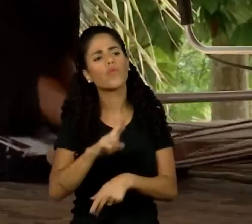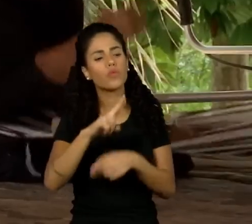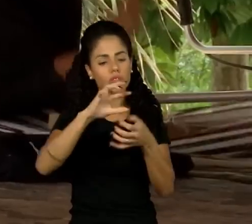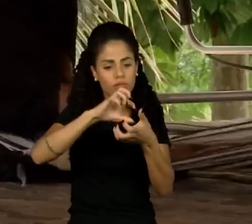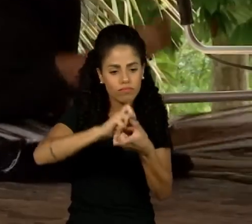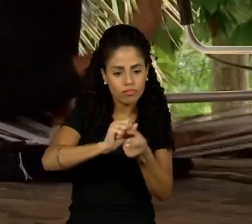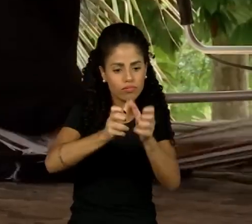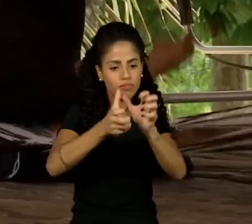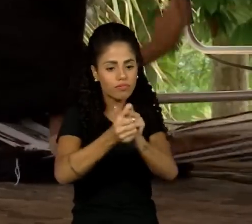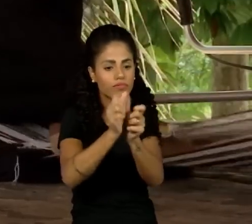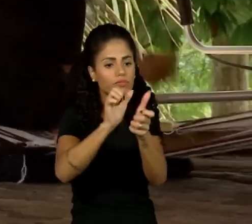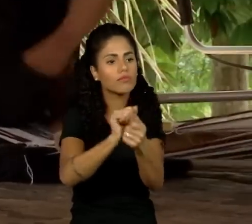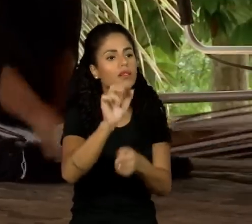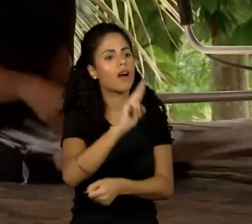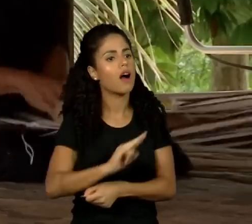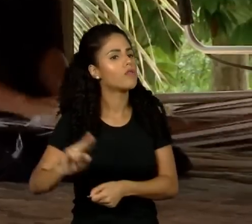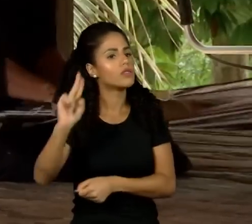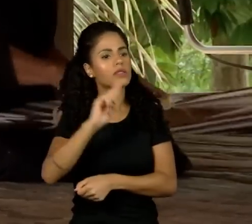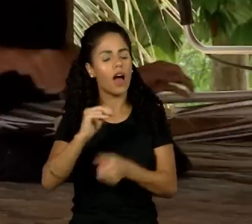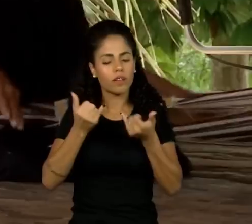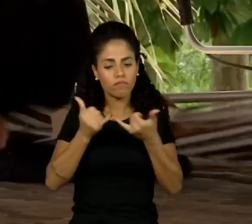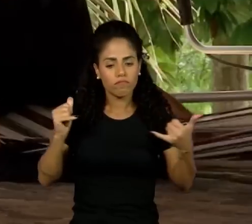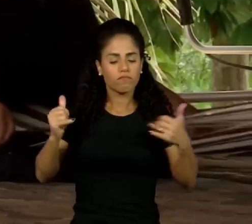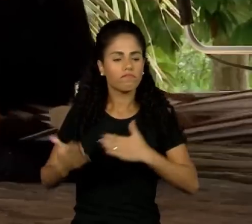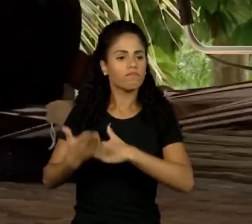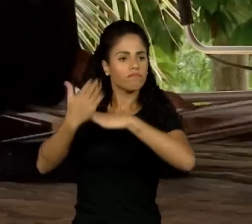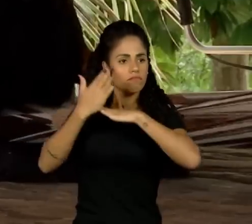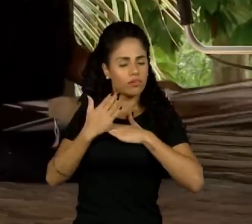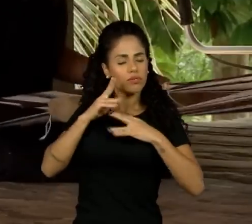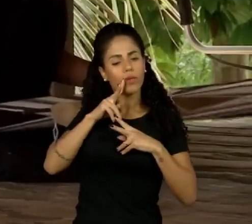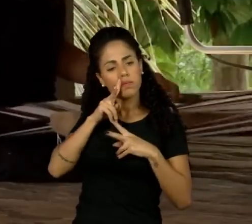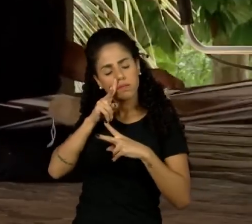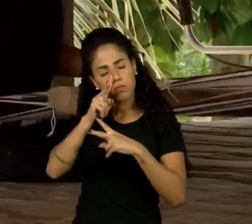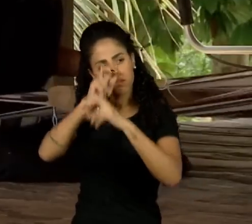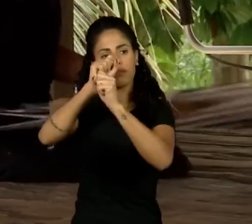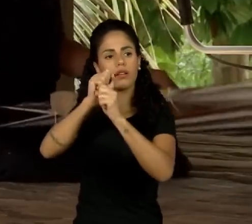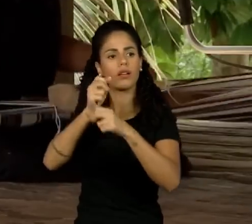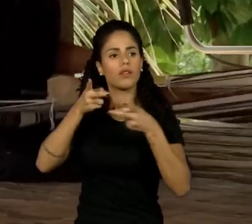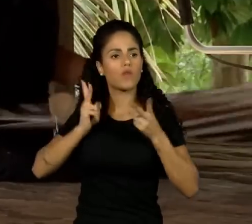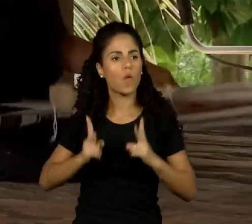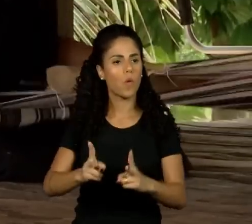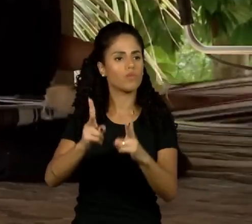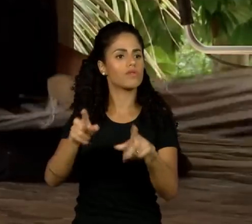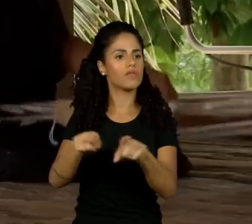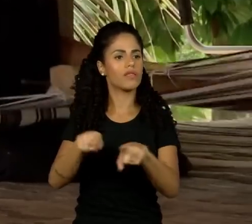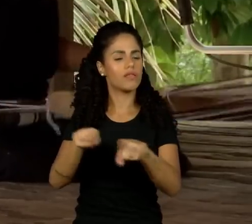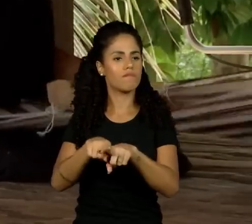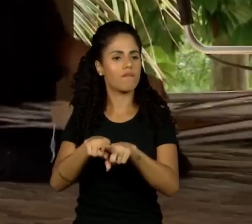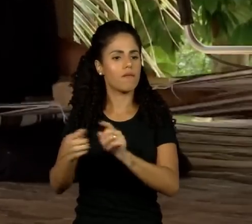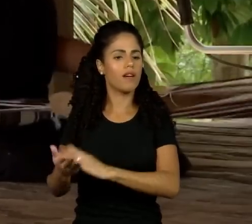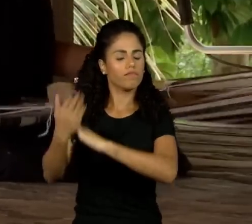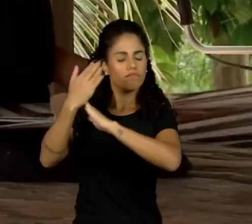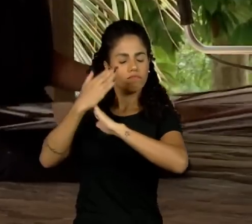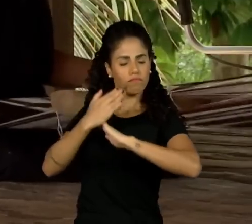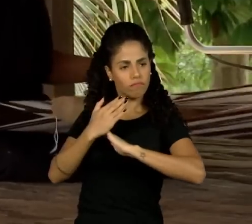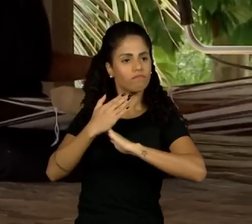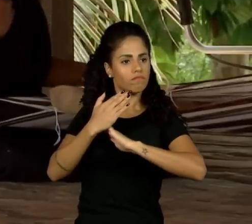para dar energia para nós, para dar força, né, ao nosso espírito, para